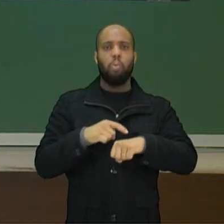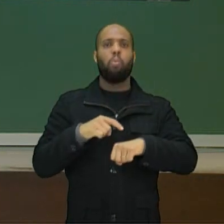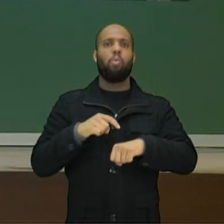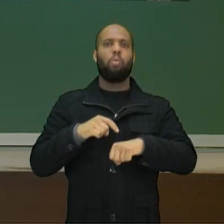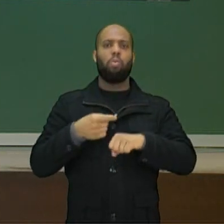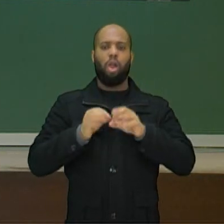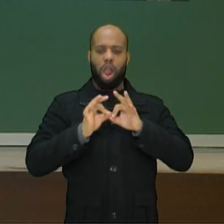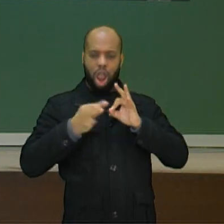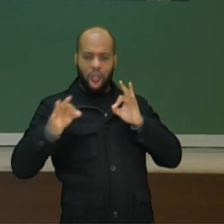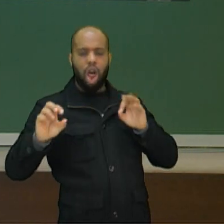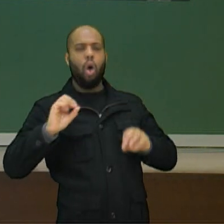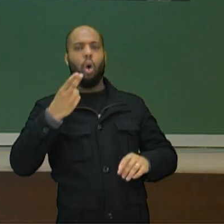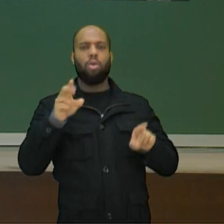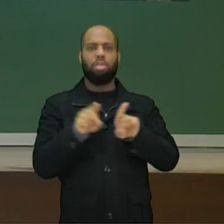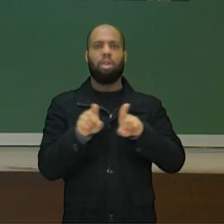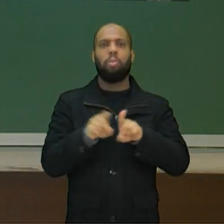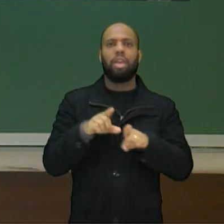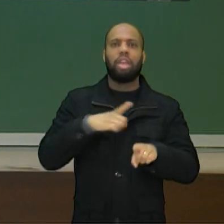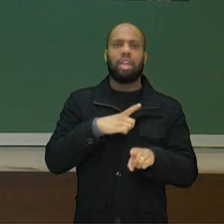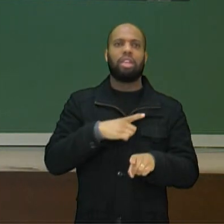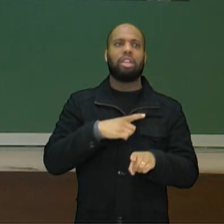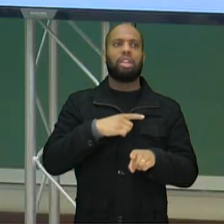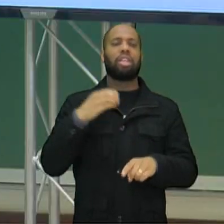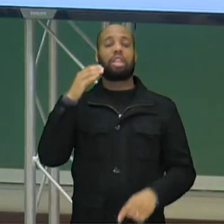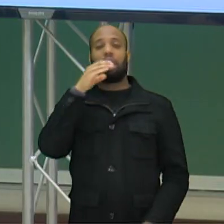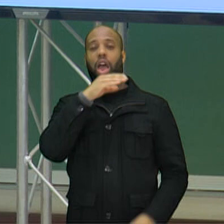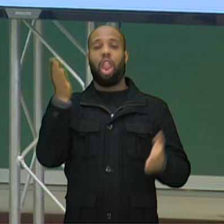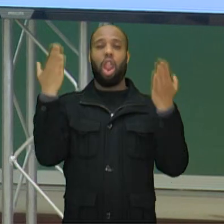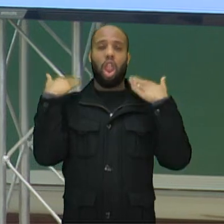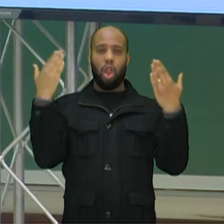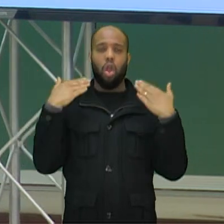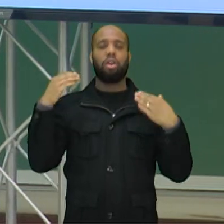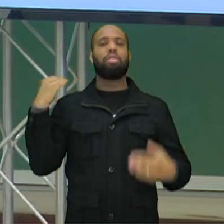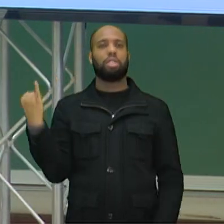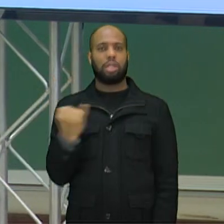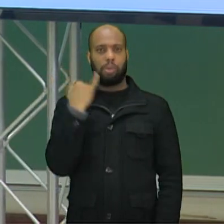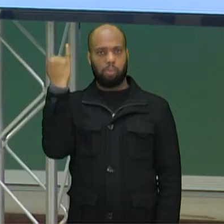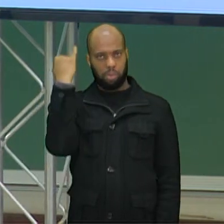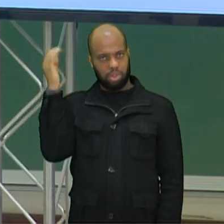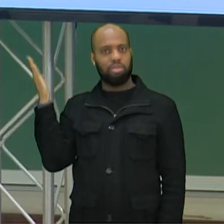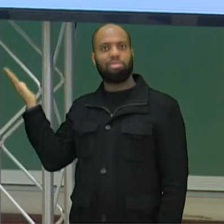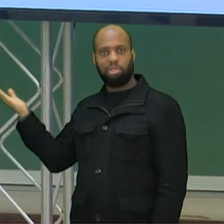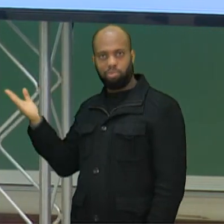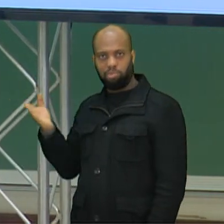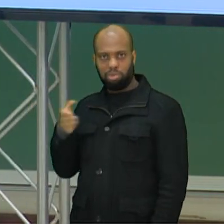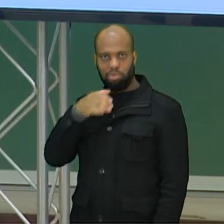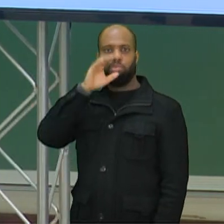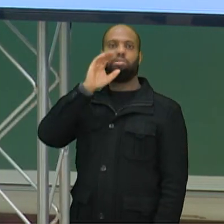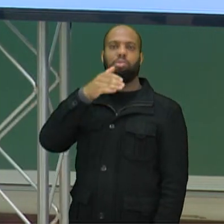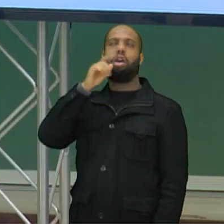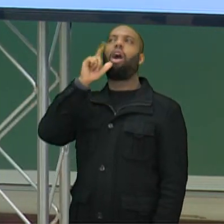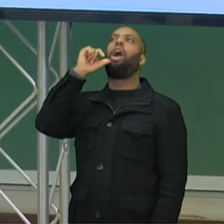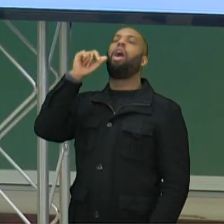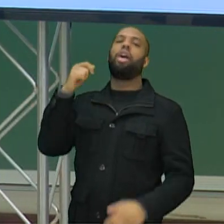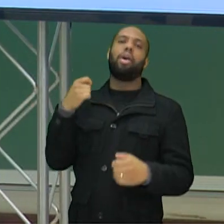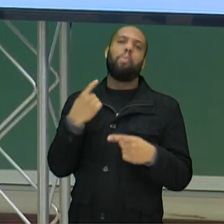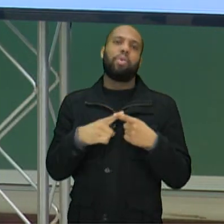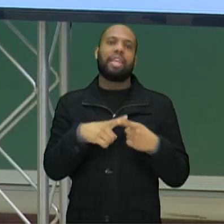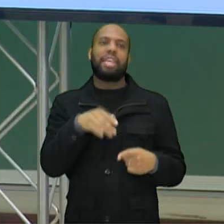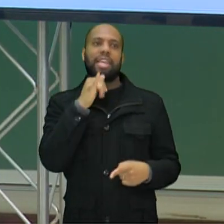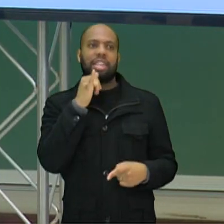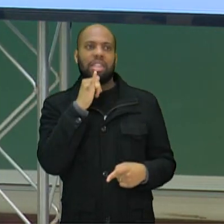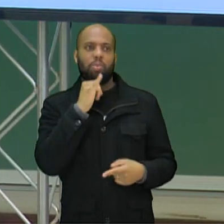quente, é importante você se hidratar. Porém, essa hidratação deve ser de forma equilibrada. Você não deve ficar com